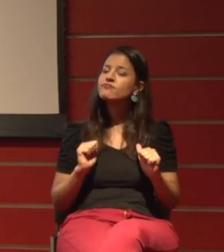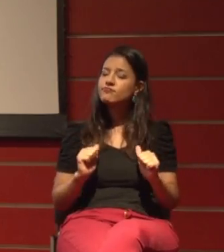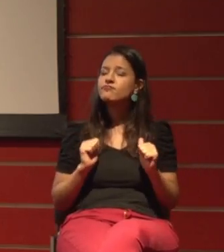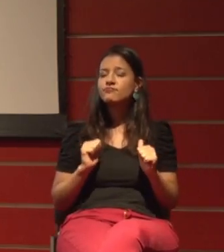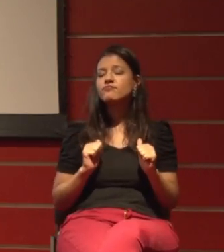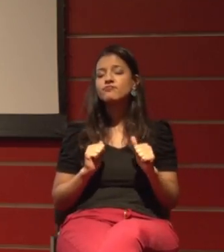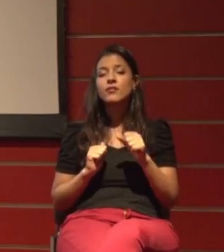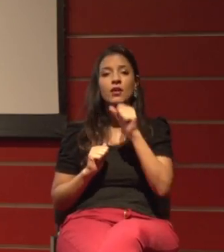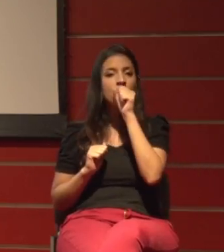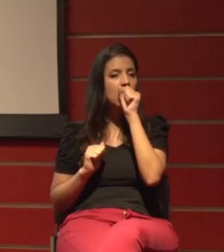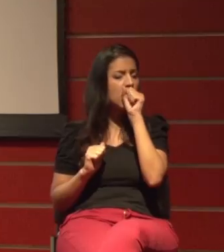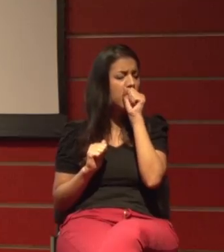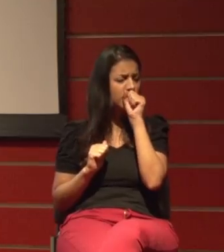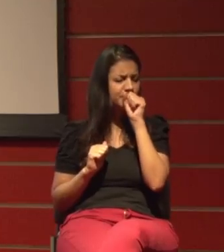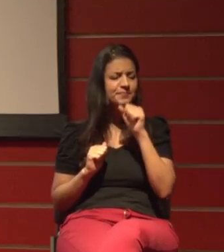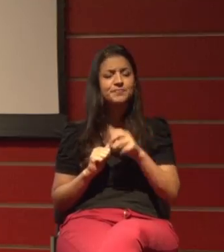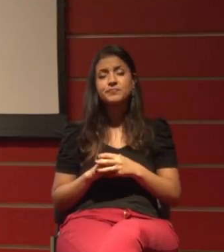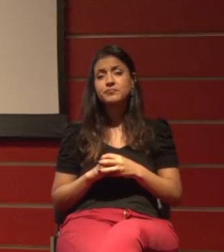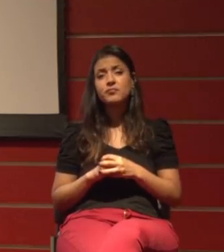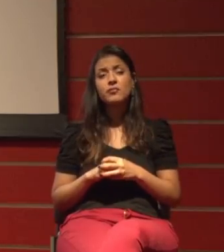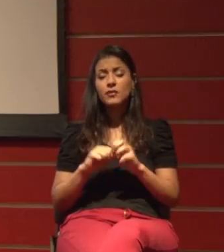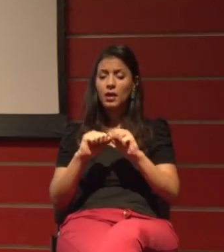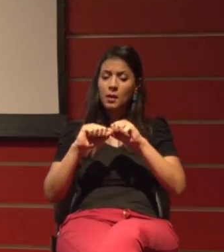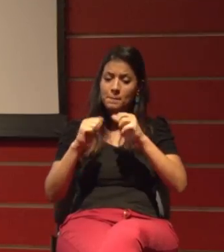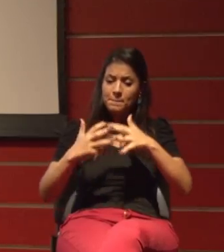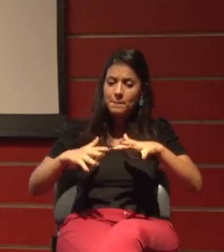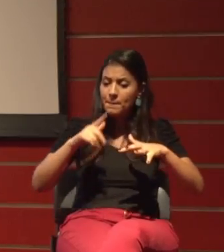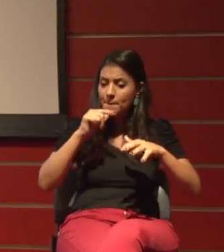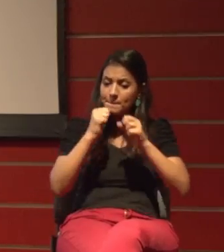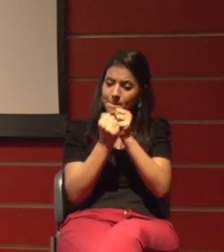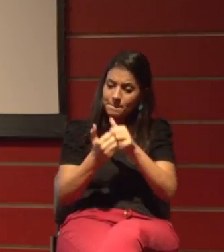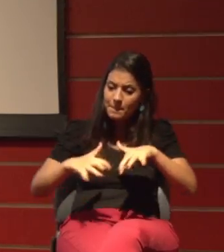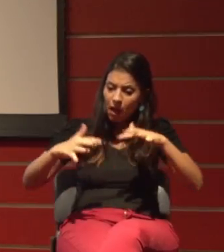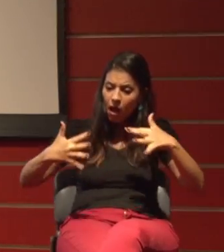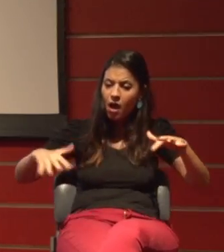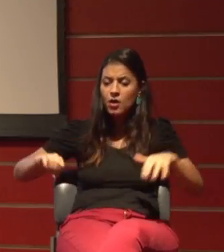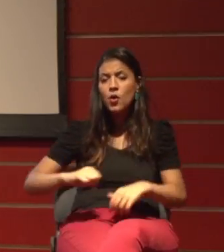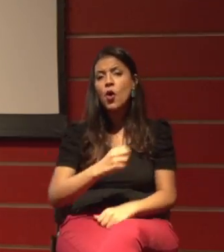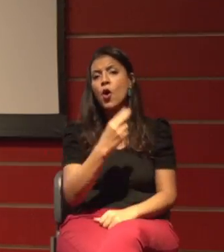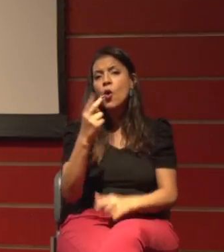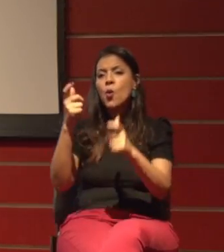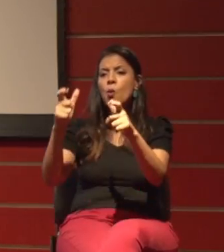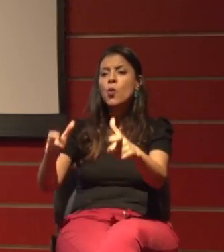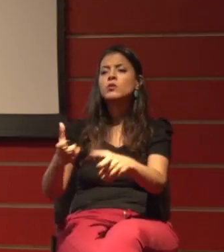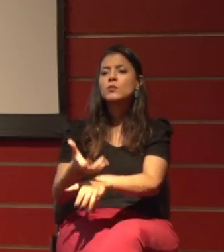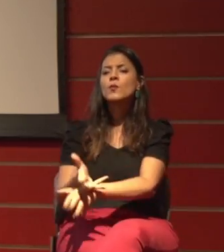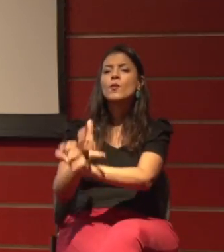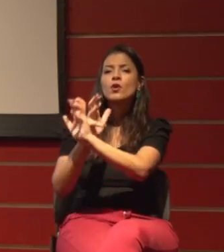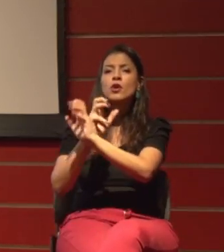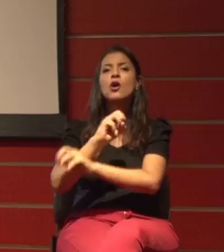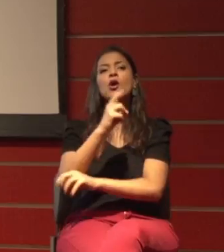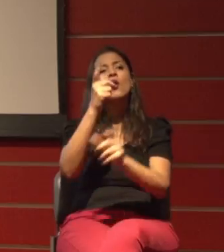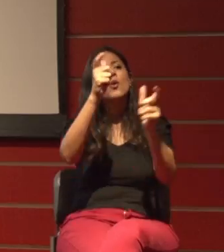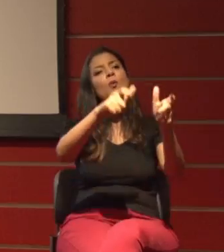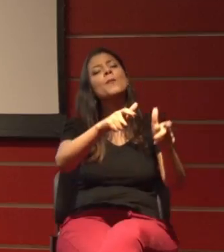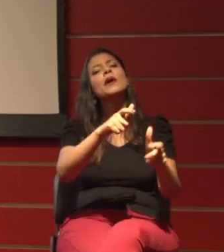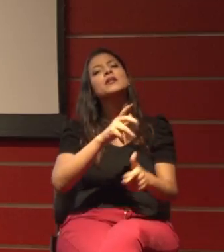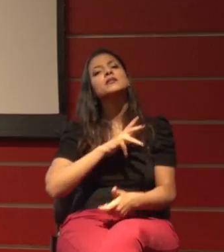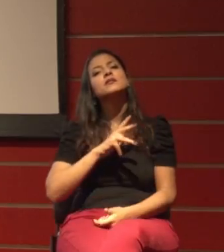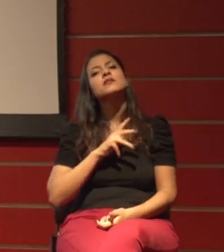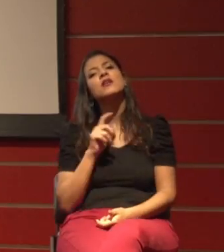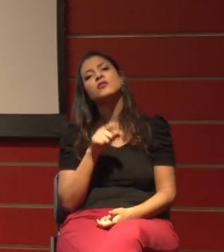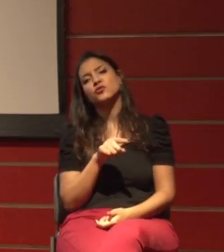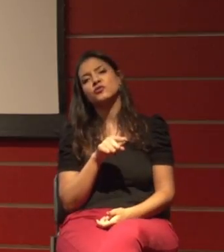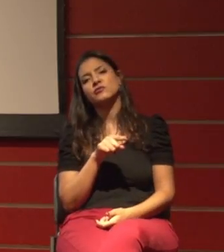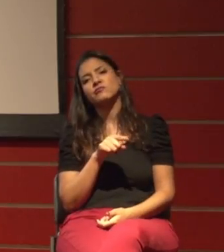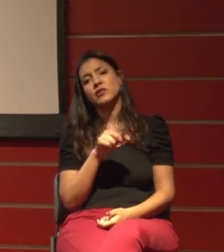partir da daí do mar ou do deserto ou que fale de uma determinada região ou que fale de uma cidade né contar